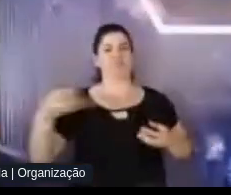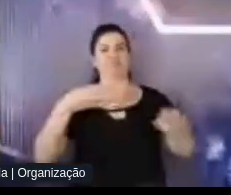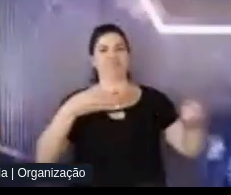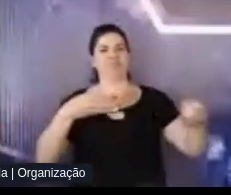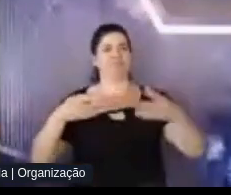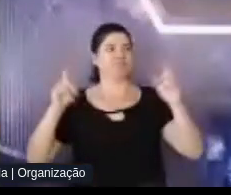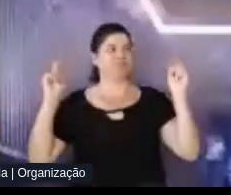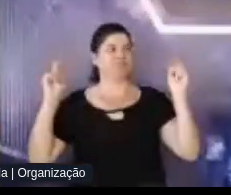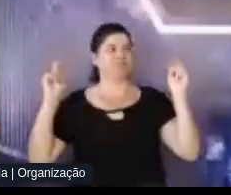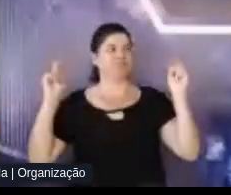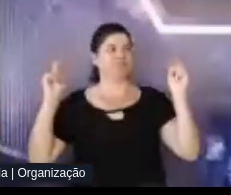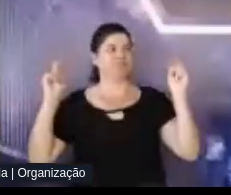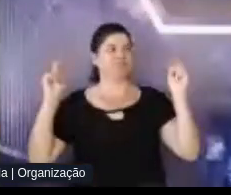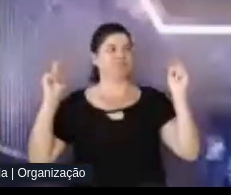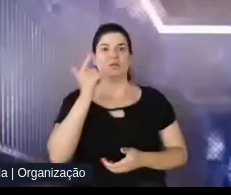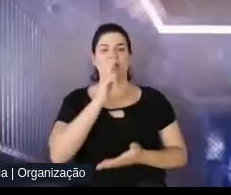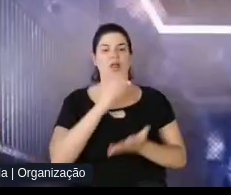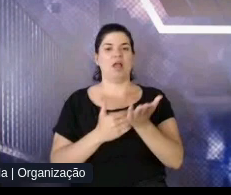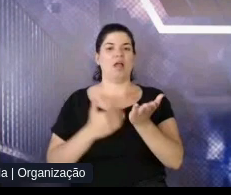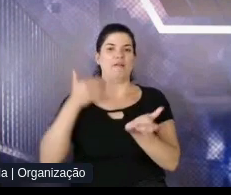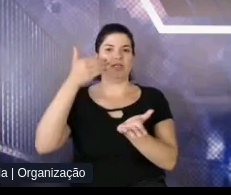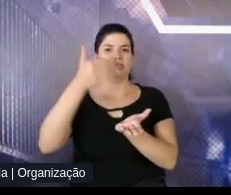E avançando um pouquinho...